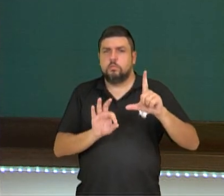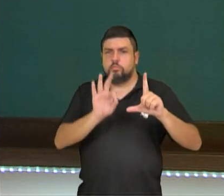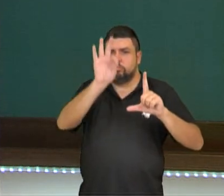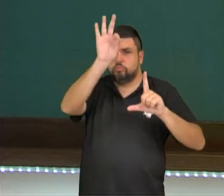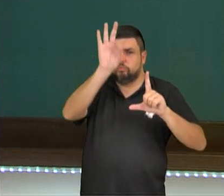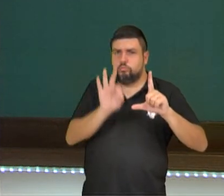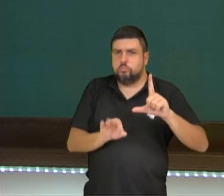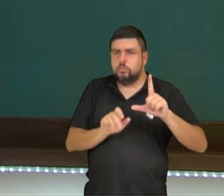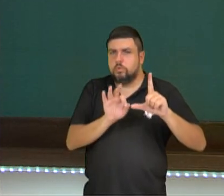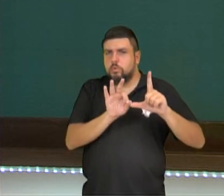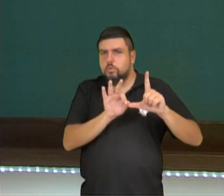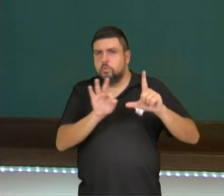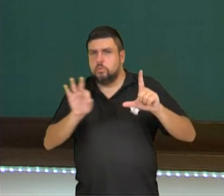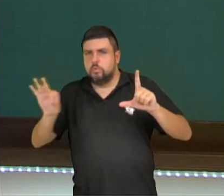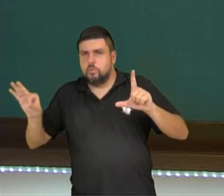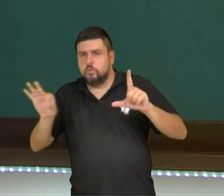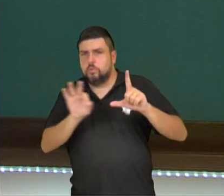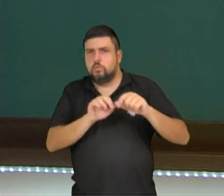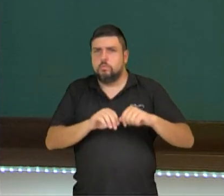altitude,